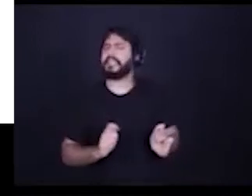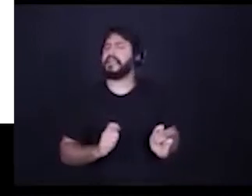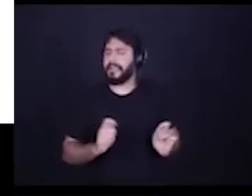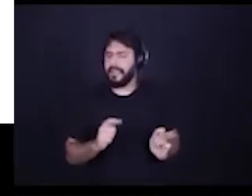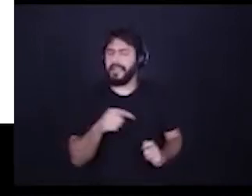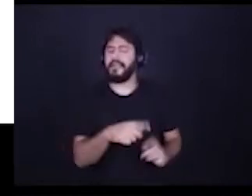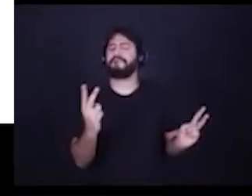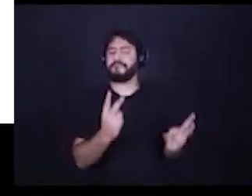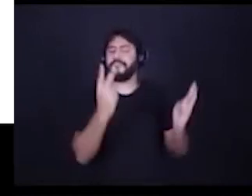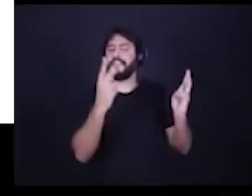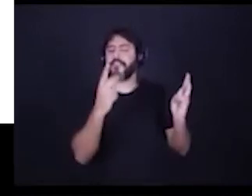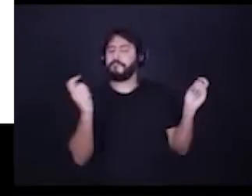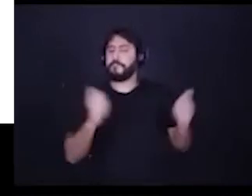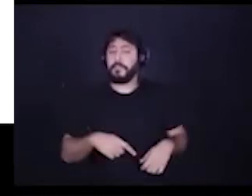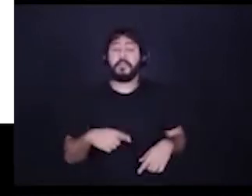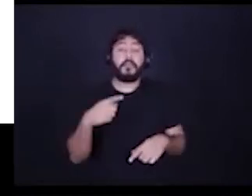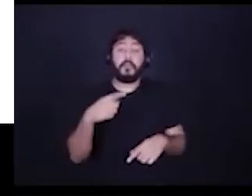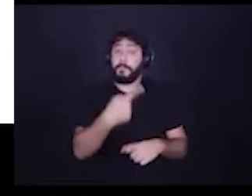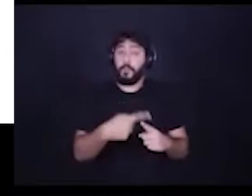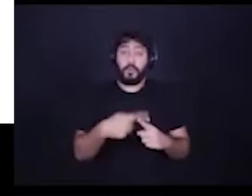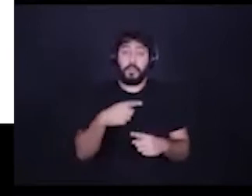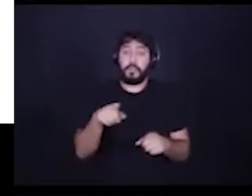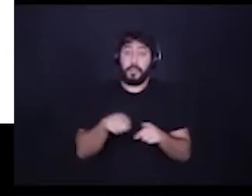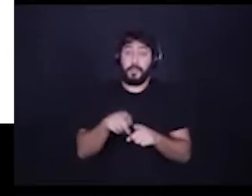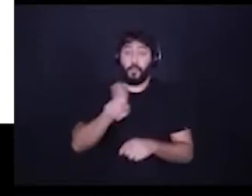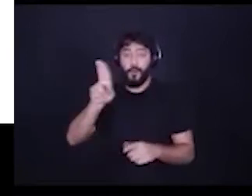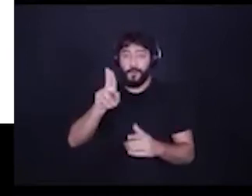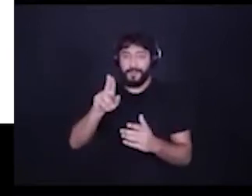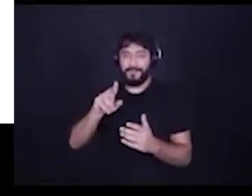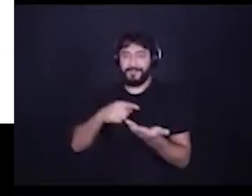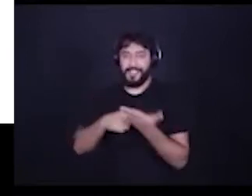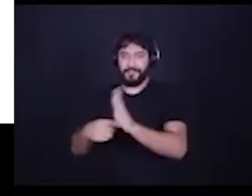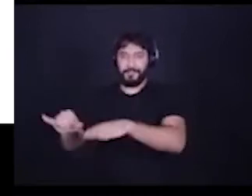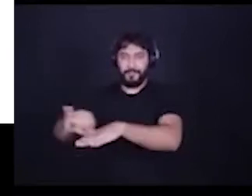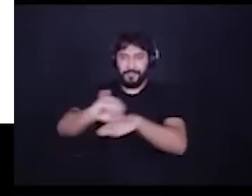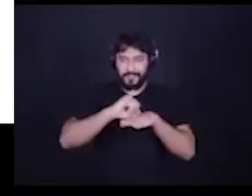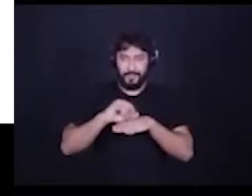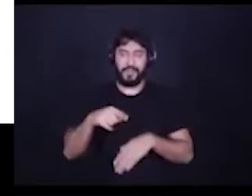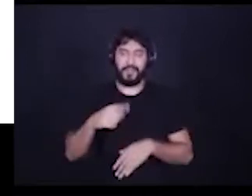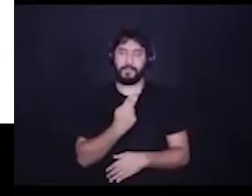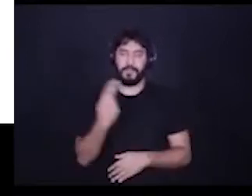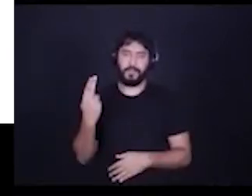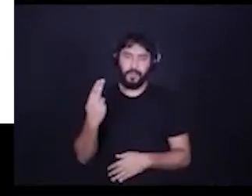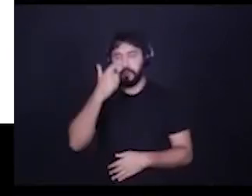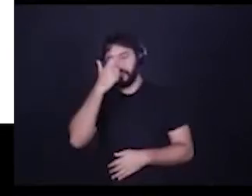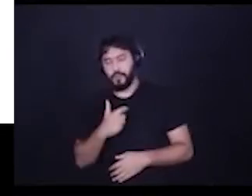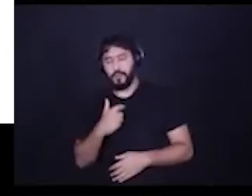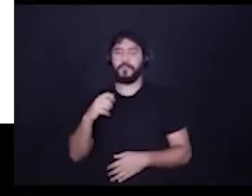isso, ainda mais tendo em mente que o nome da exposição era My Name is, Eu Sou Ivaldo